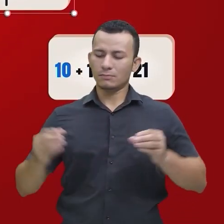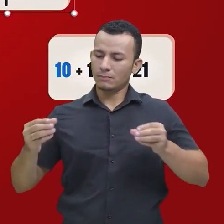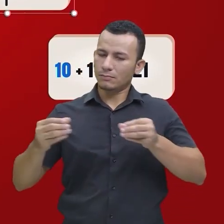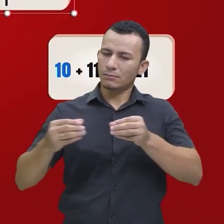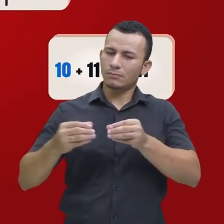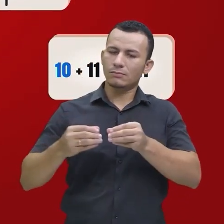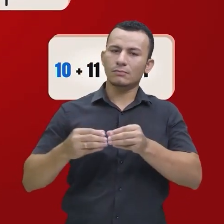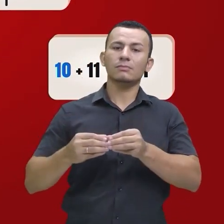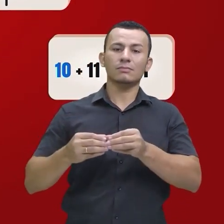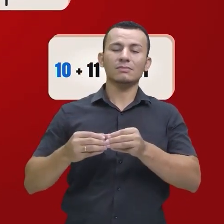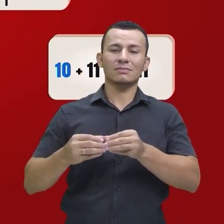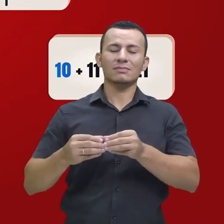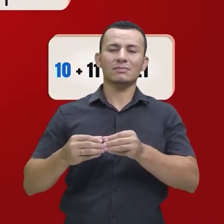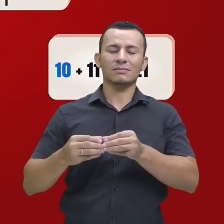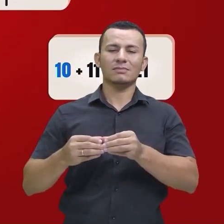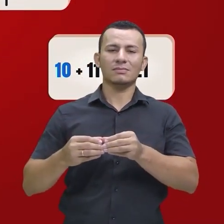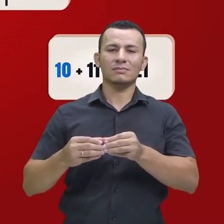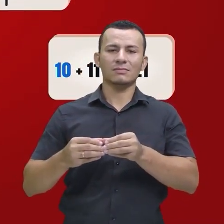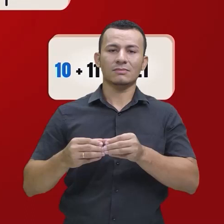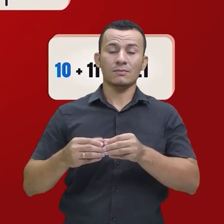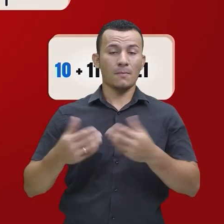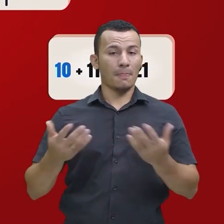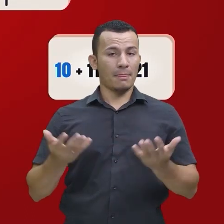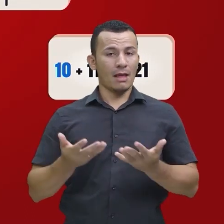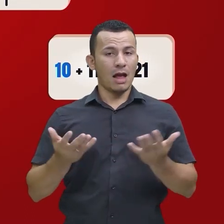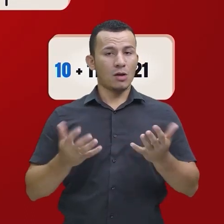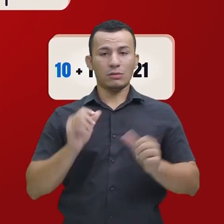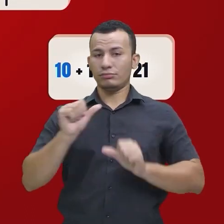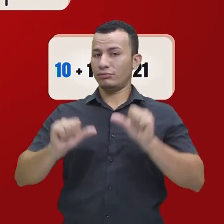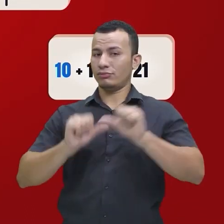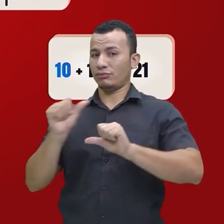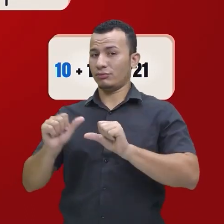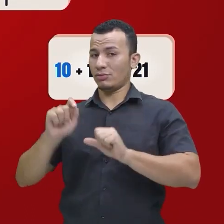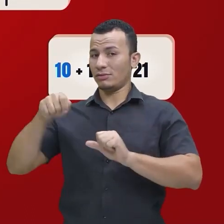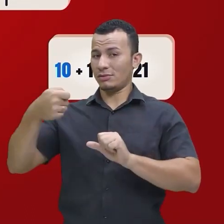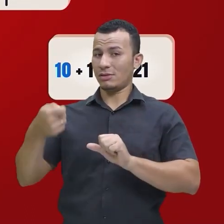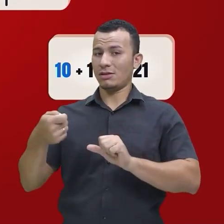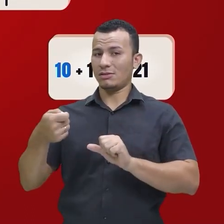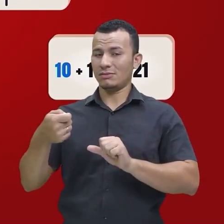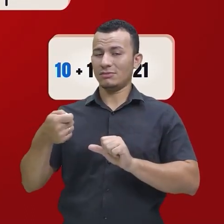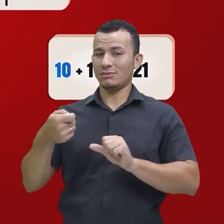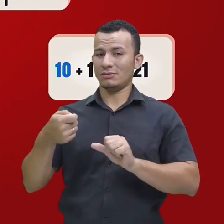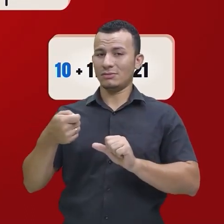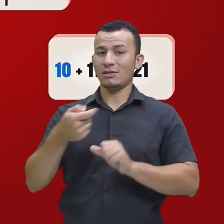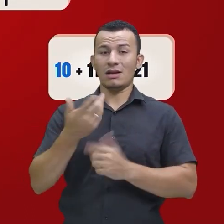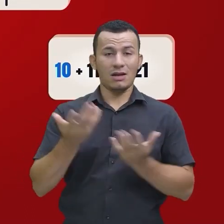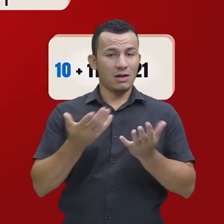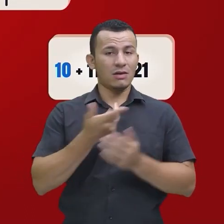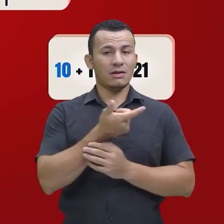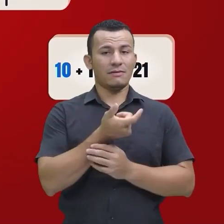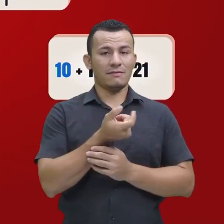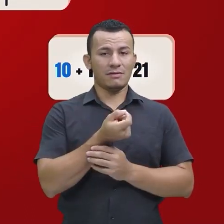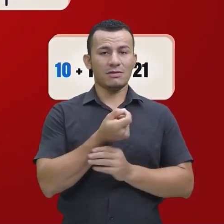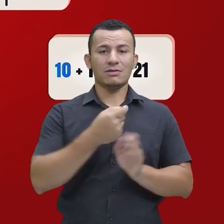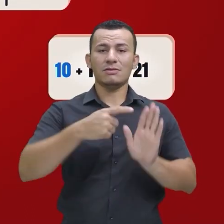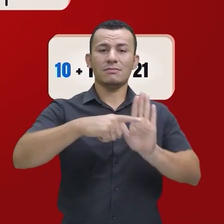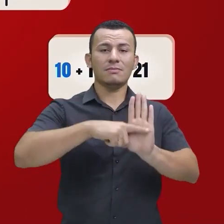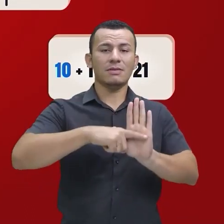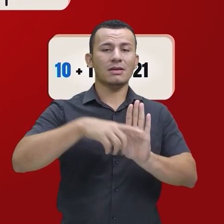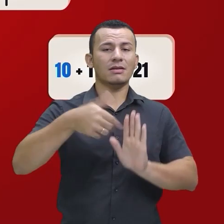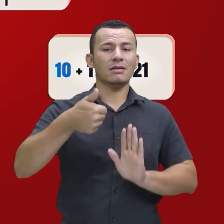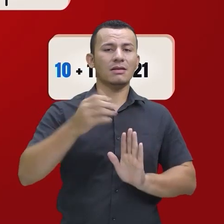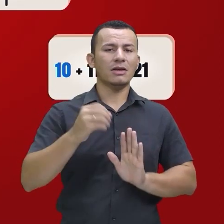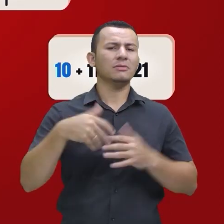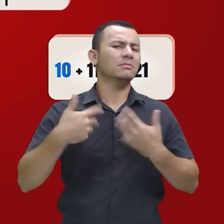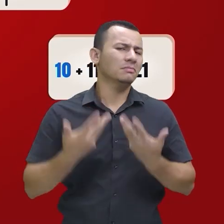do dominó e ficou. Agora mudou o sinal. Observou que é 20 menos 10. E quanto é 20